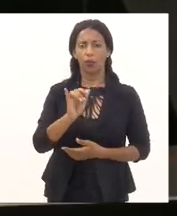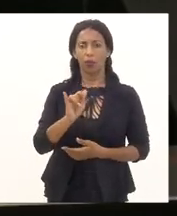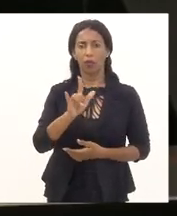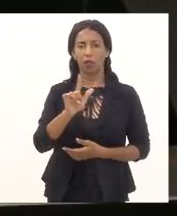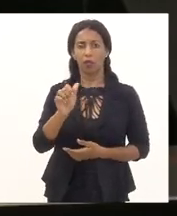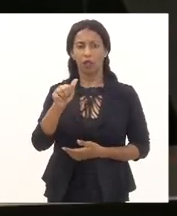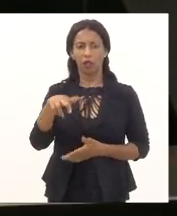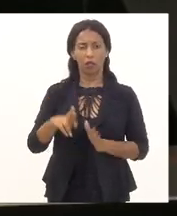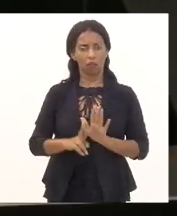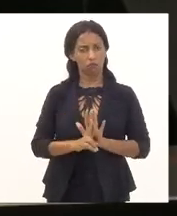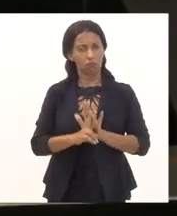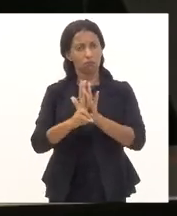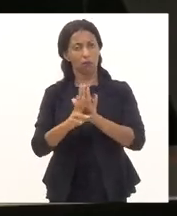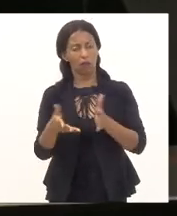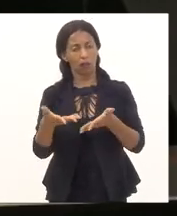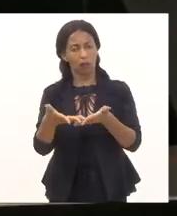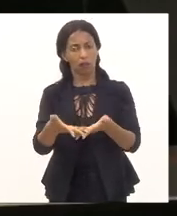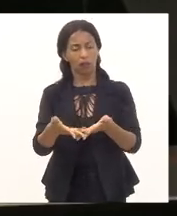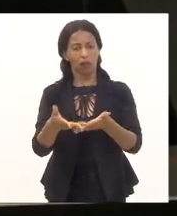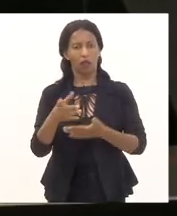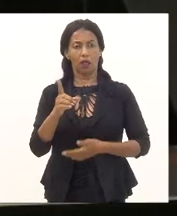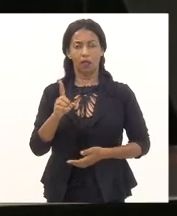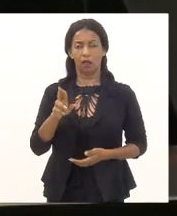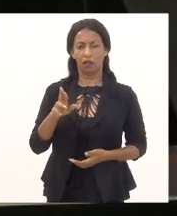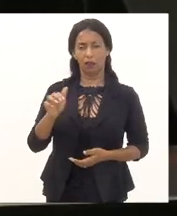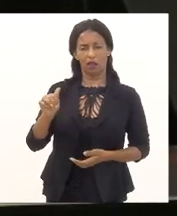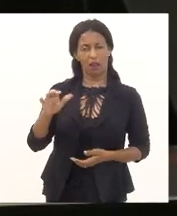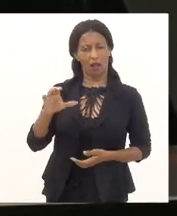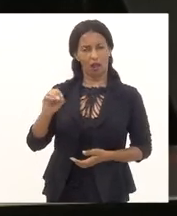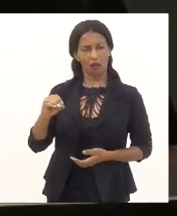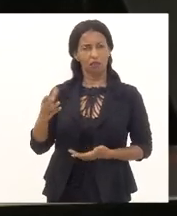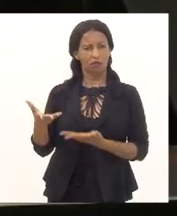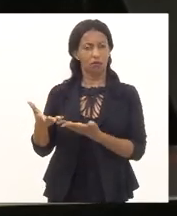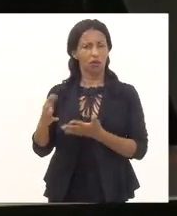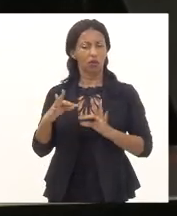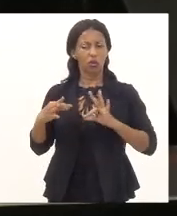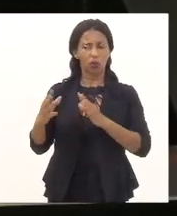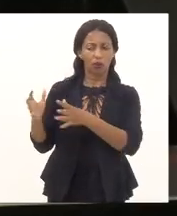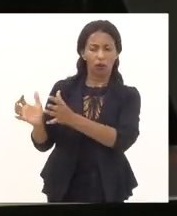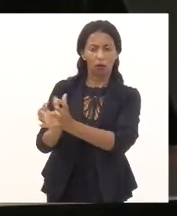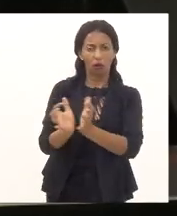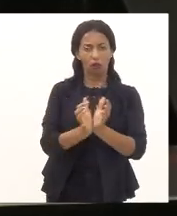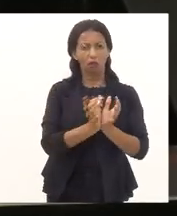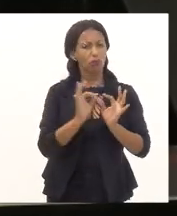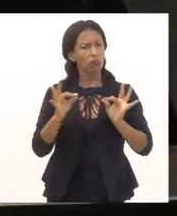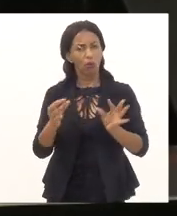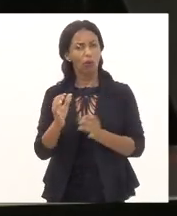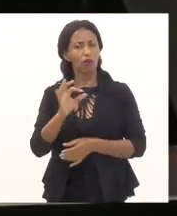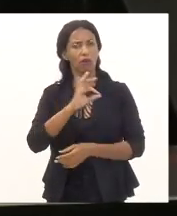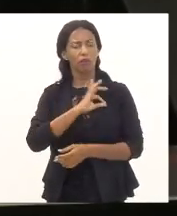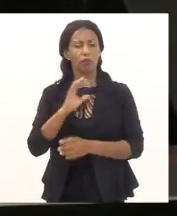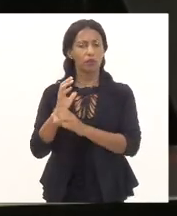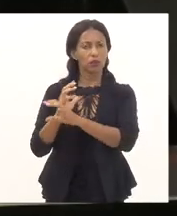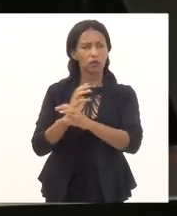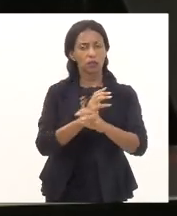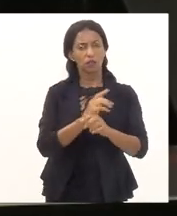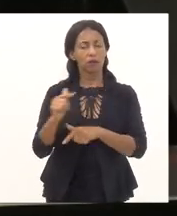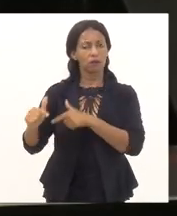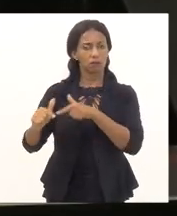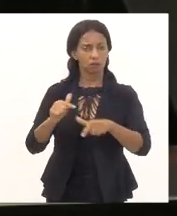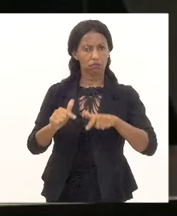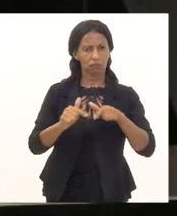está à frente da DRACO, e toda a sua equipe, todas as equipes da Polícia Civil que atuam,